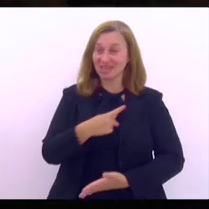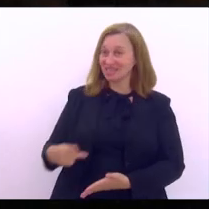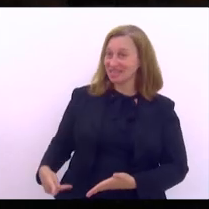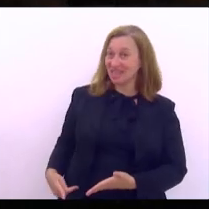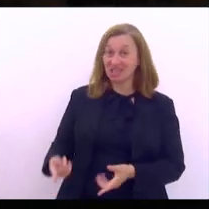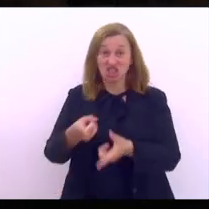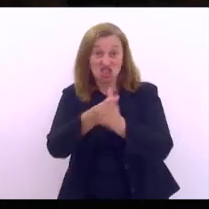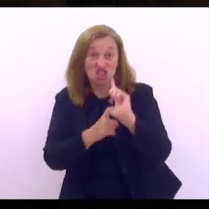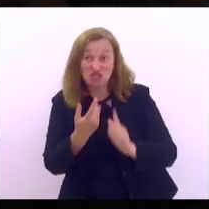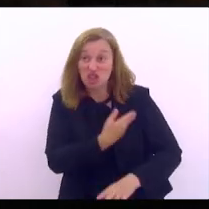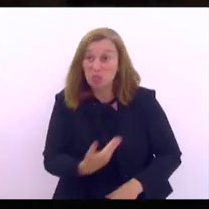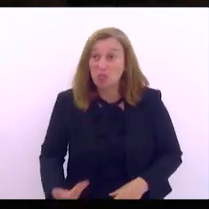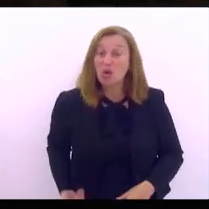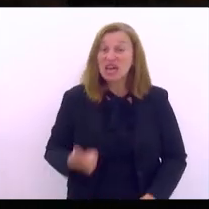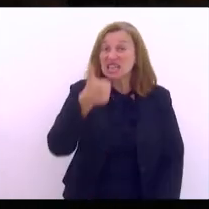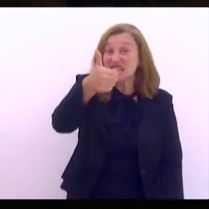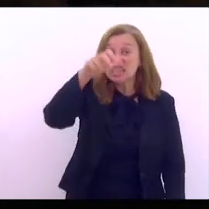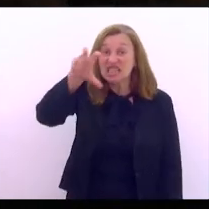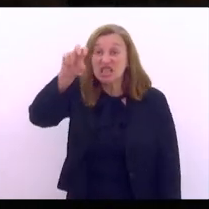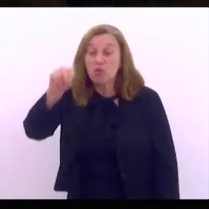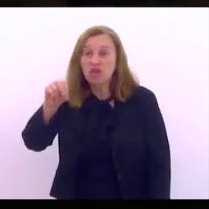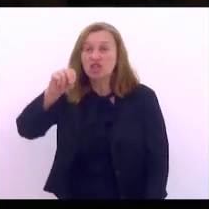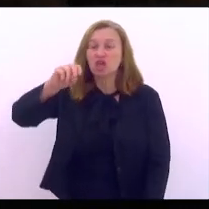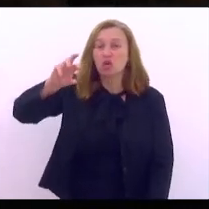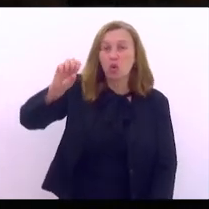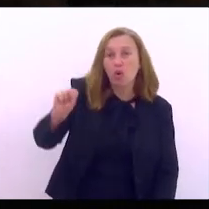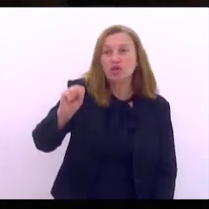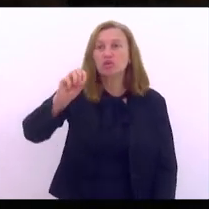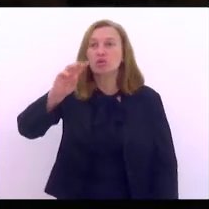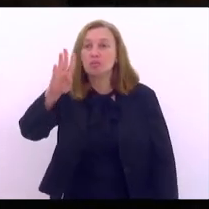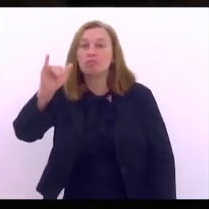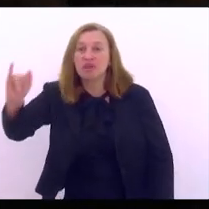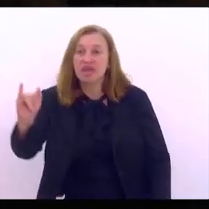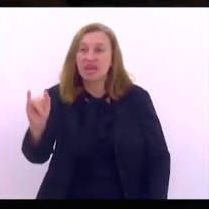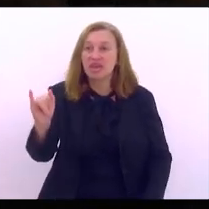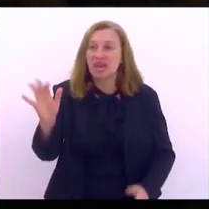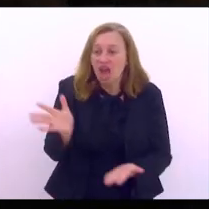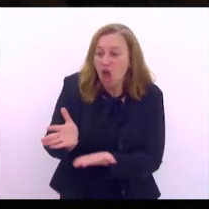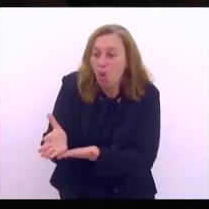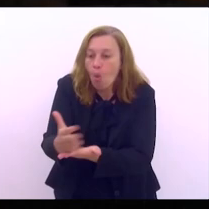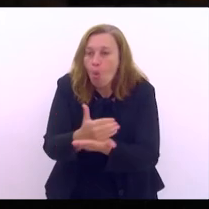Dívida pública, 158 bi. Arrecadação,